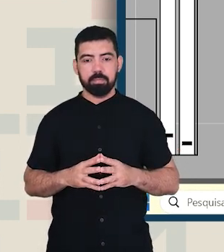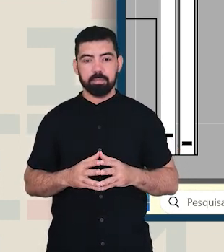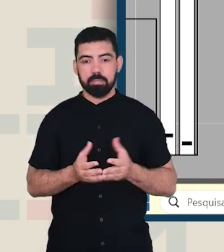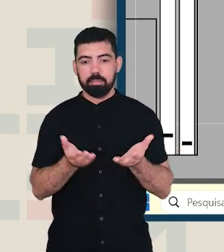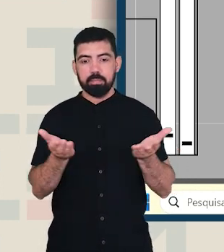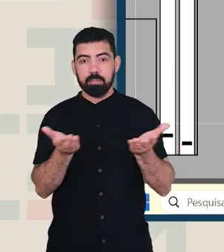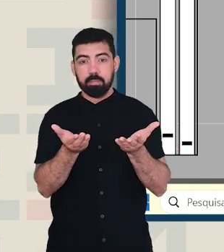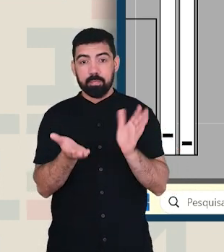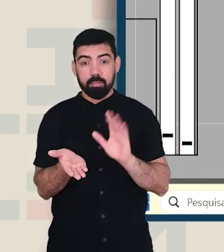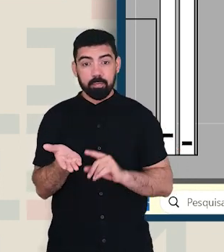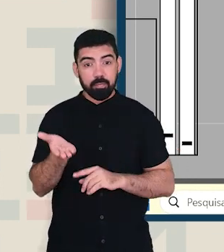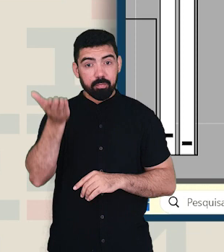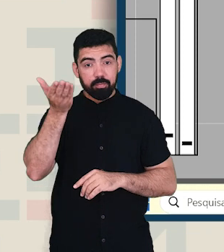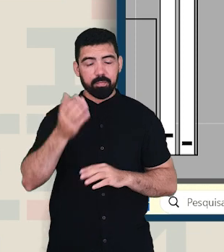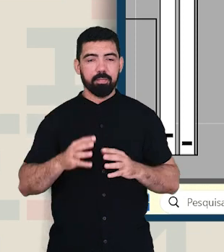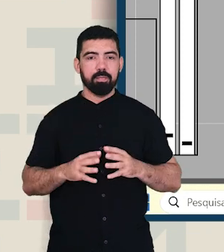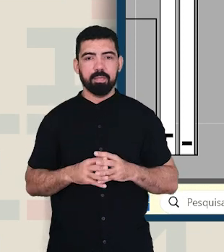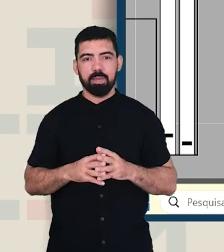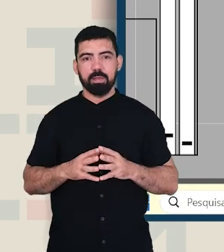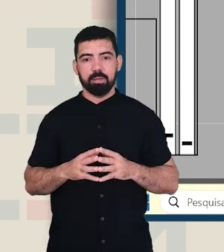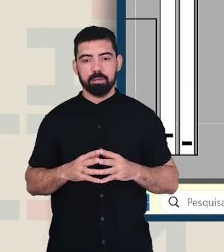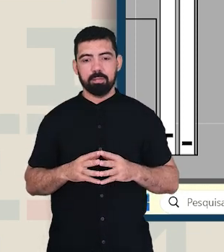Aí quando começo a subir,